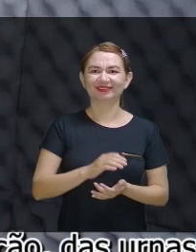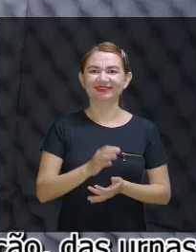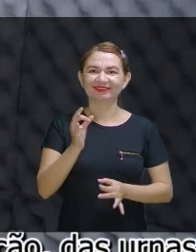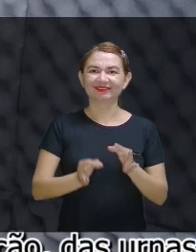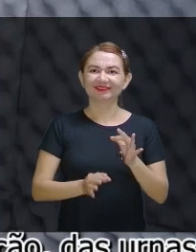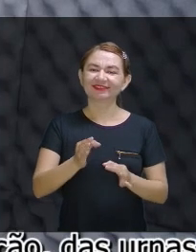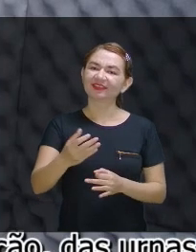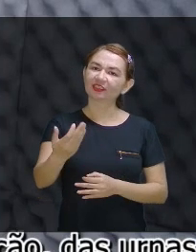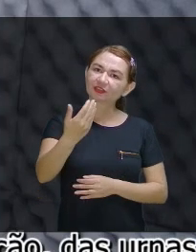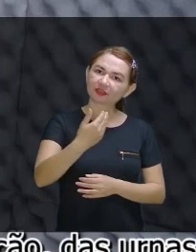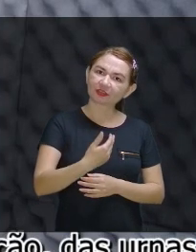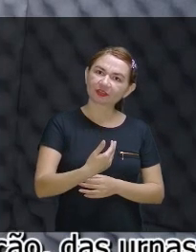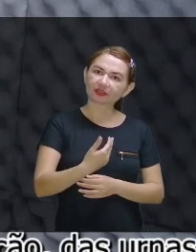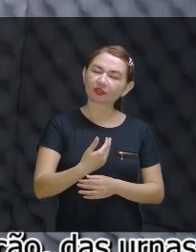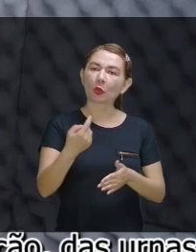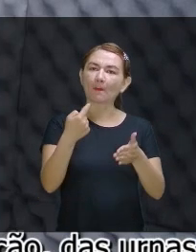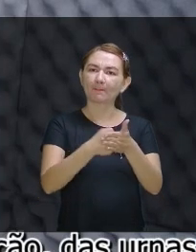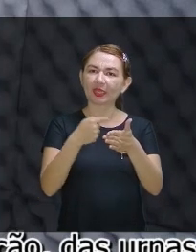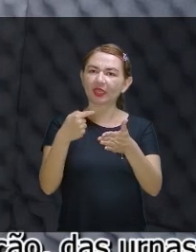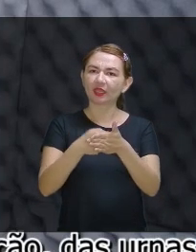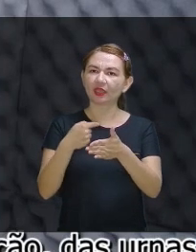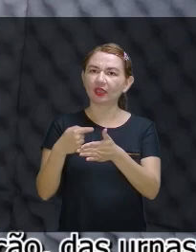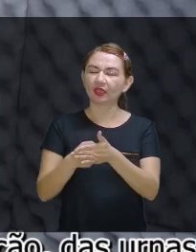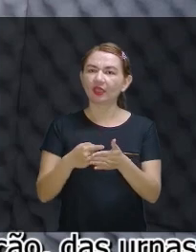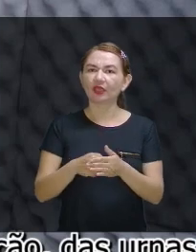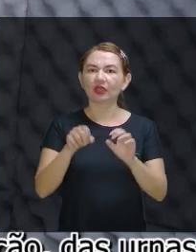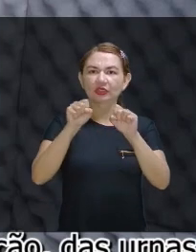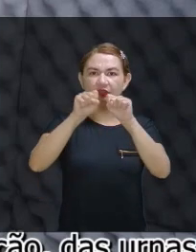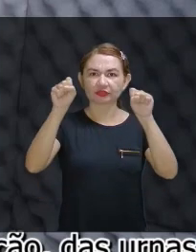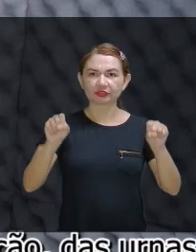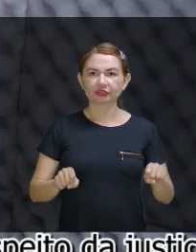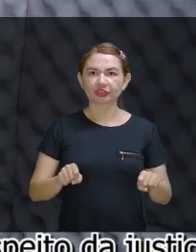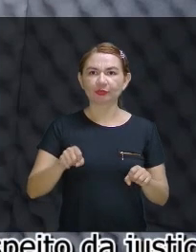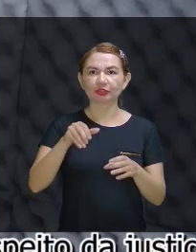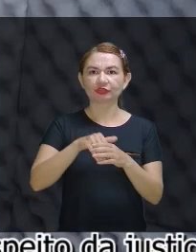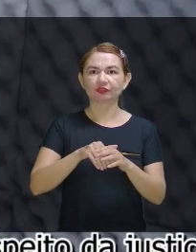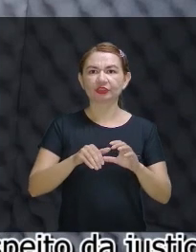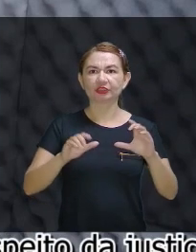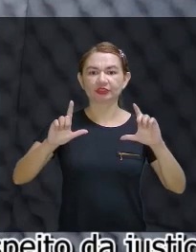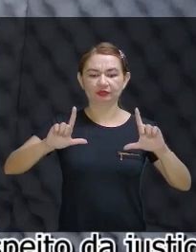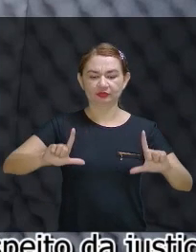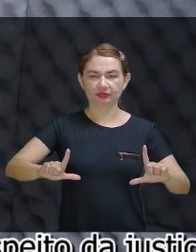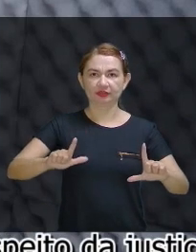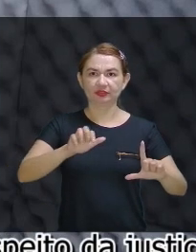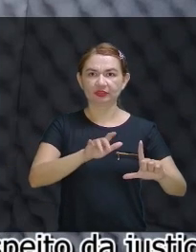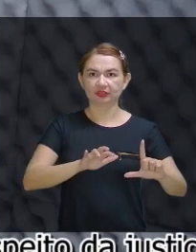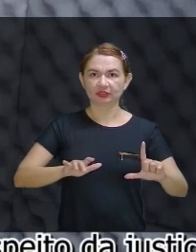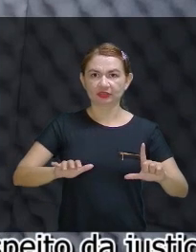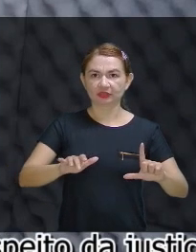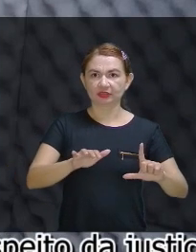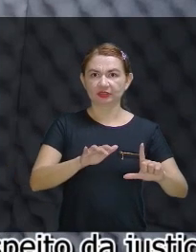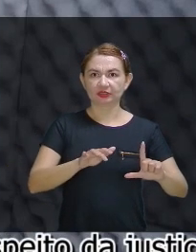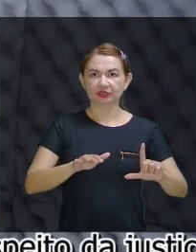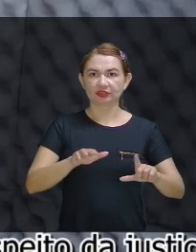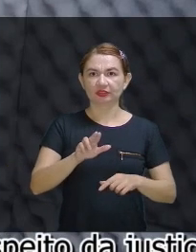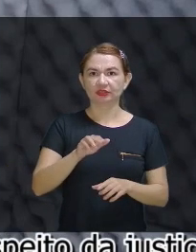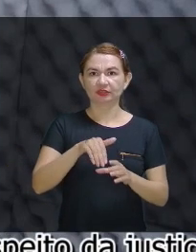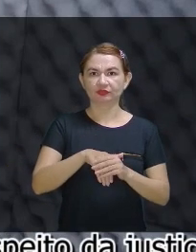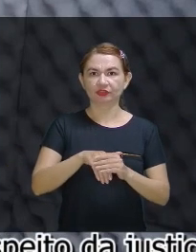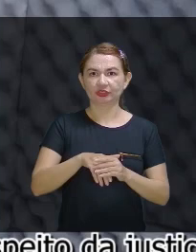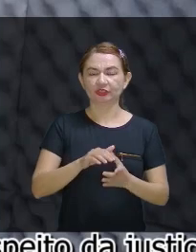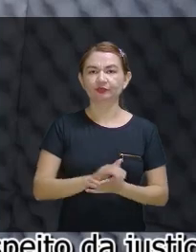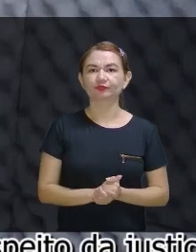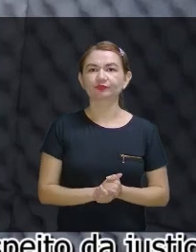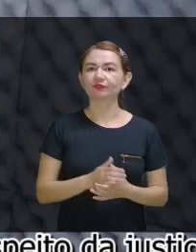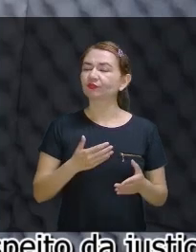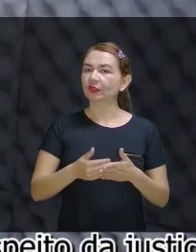nos questionar a respeito do sistema de votação, das urnas eletrônicas, enfim, qualquer pergunta que quisesse fazer a respeito